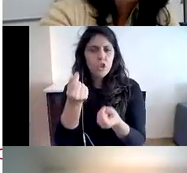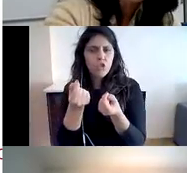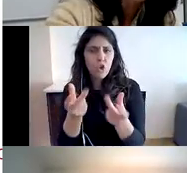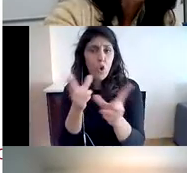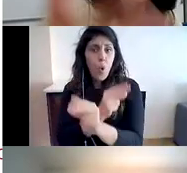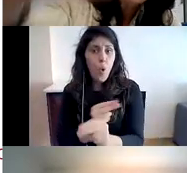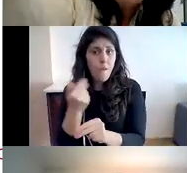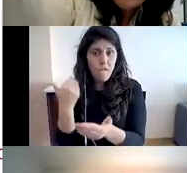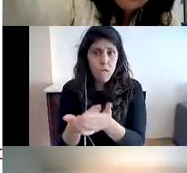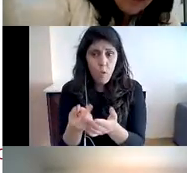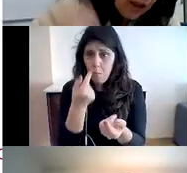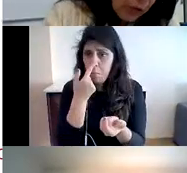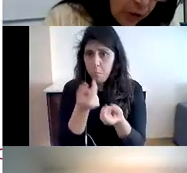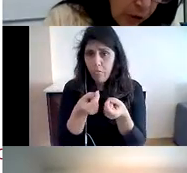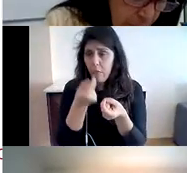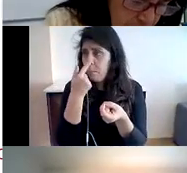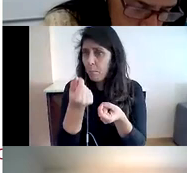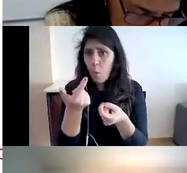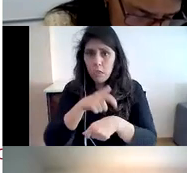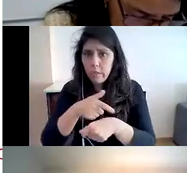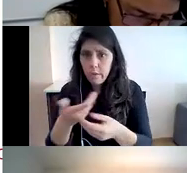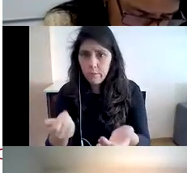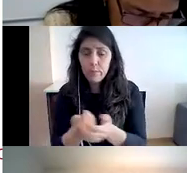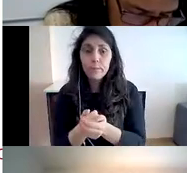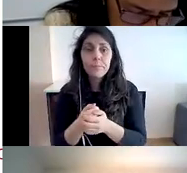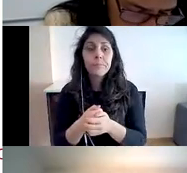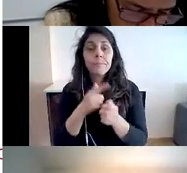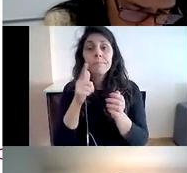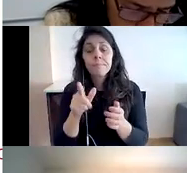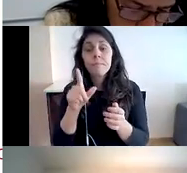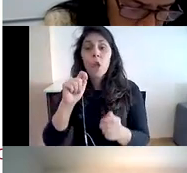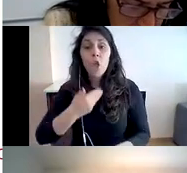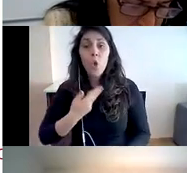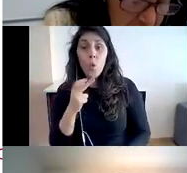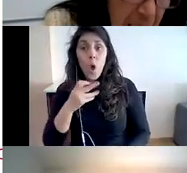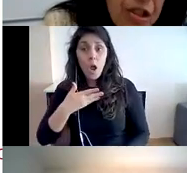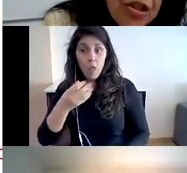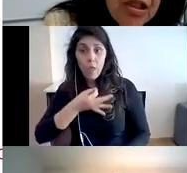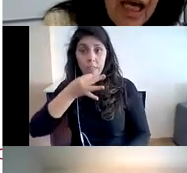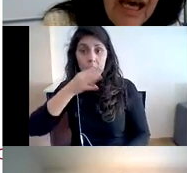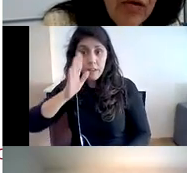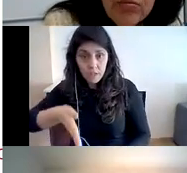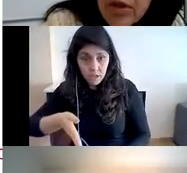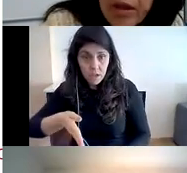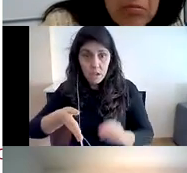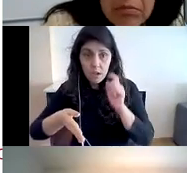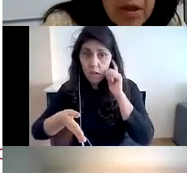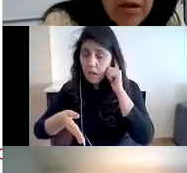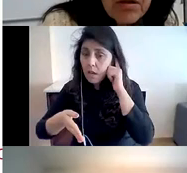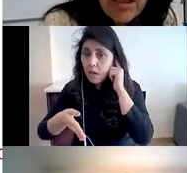E este, a par daquilo que o Eduardo já aqui trouxe, este é